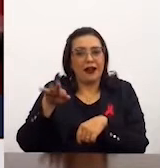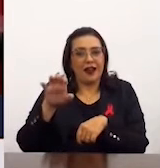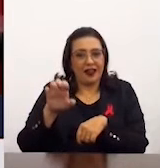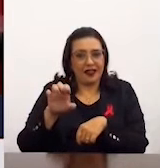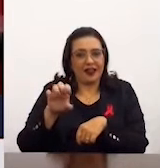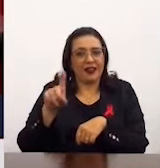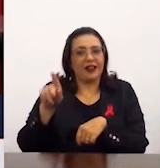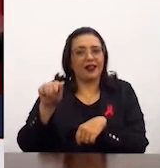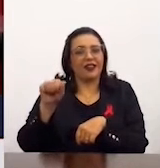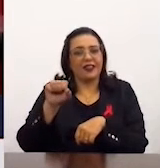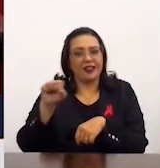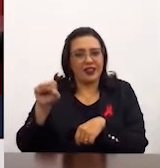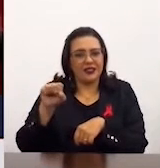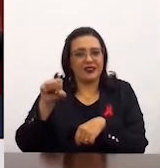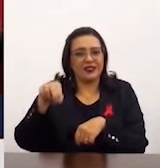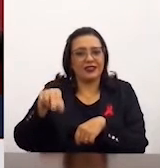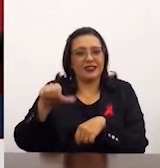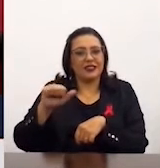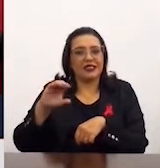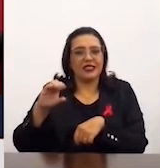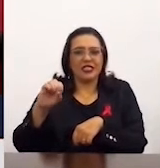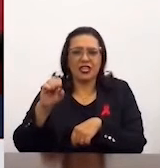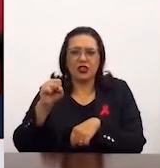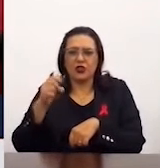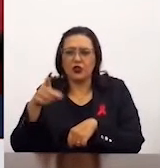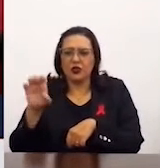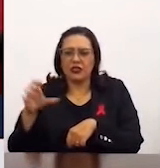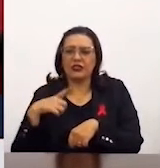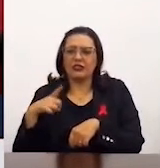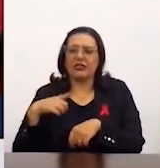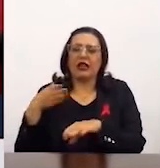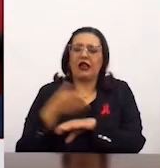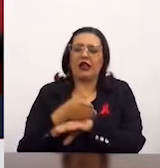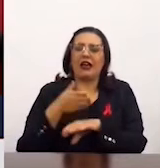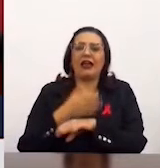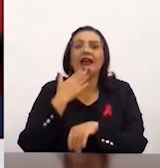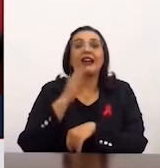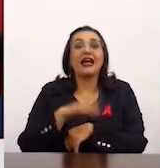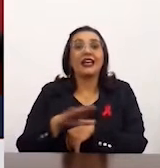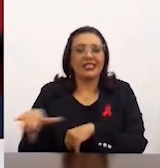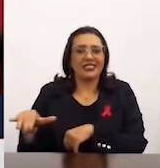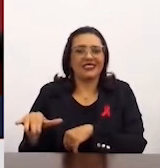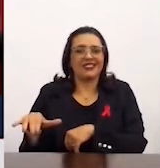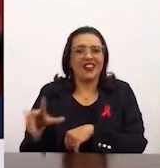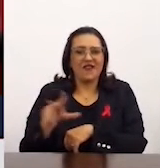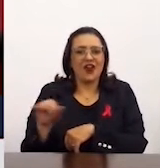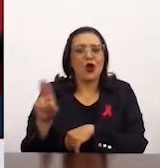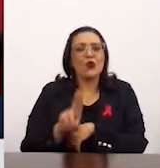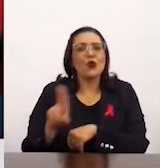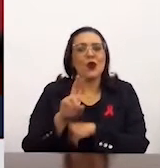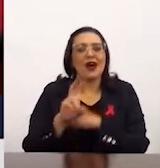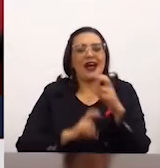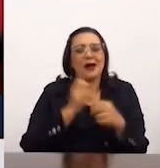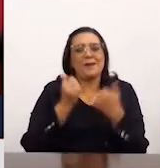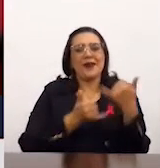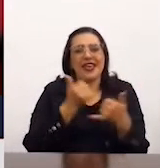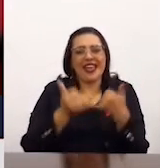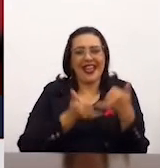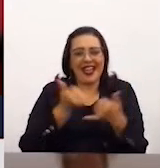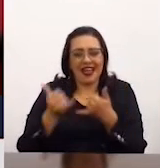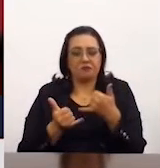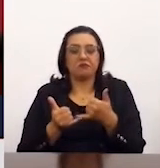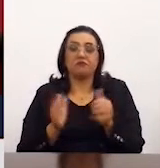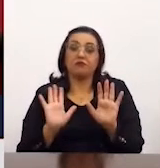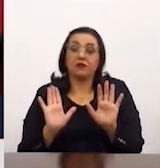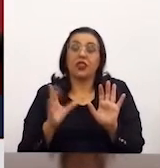um parquinho ali e é muito usado pelas crianças. Principalmente à tarde a gente passa por ali. E ali, tem muitas